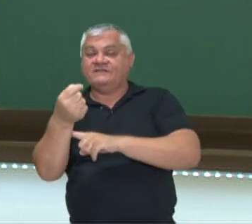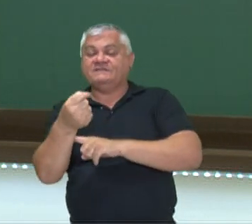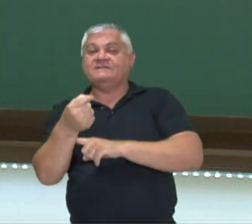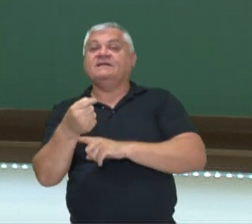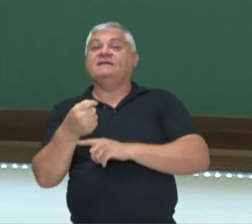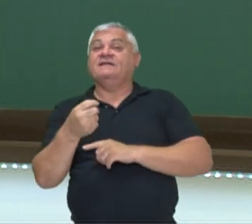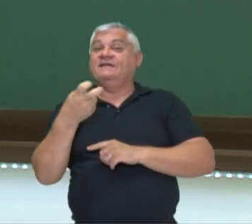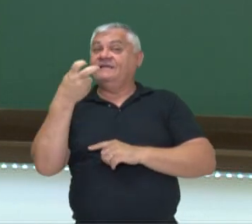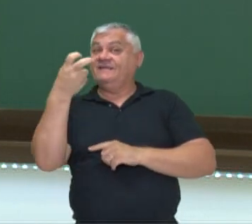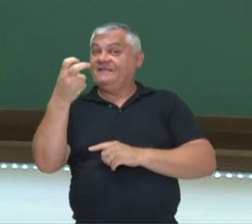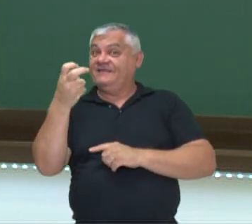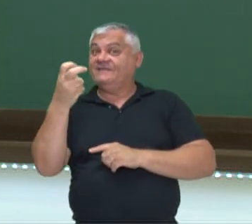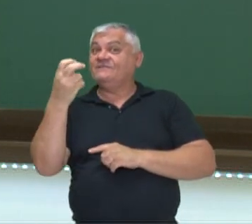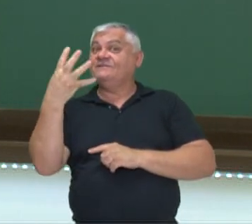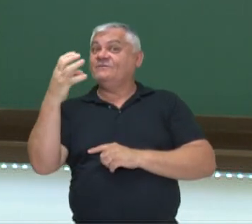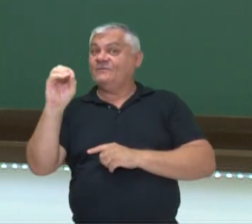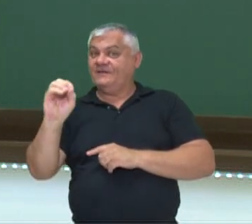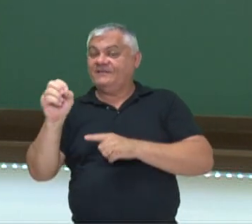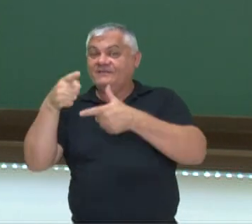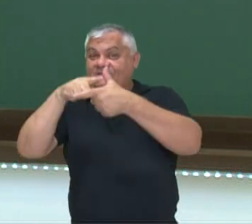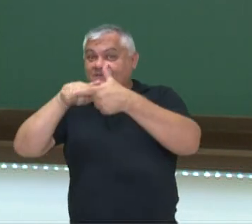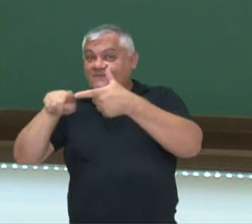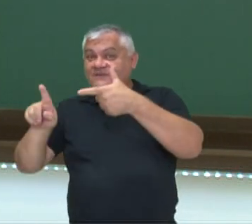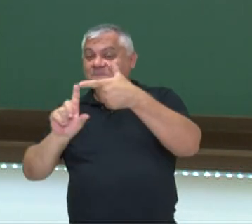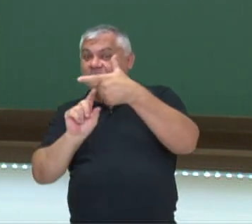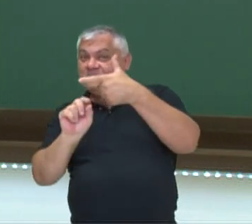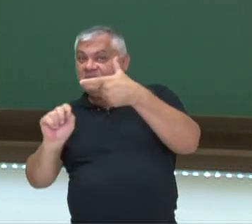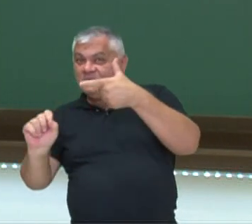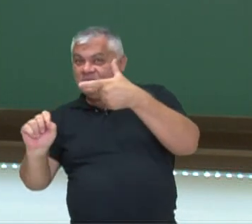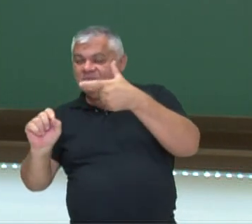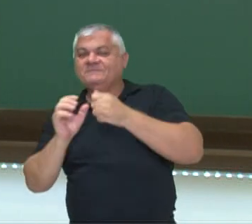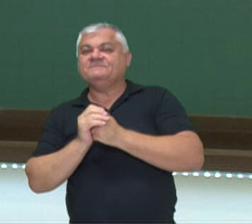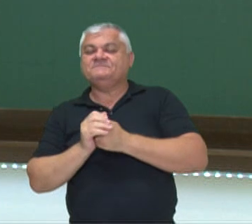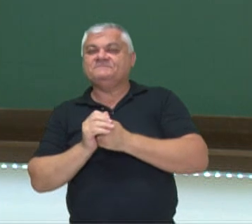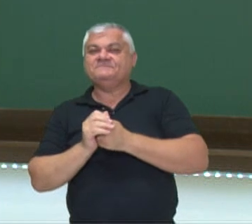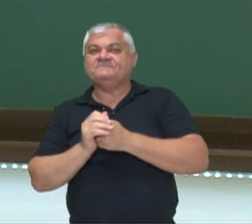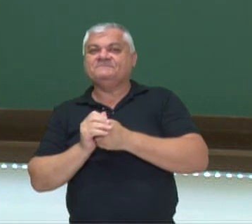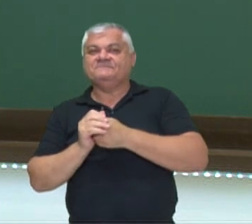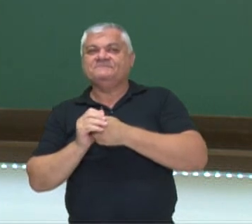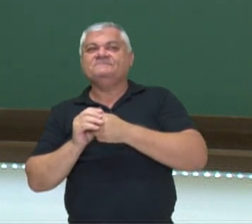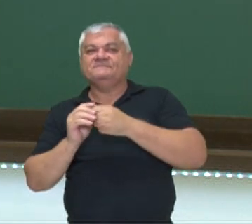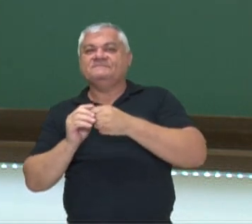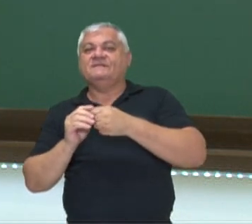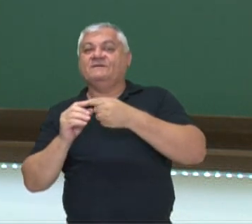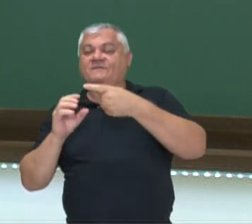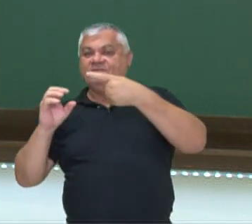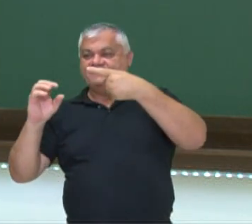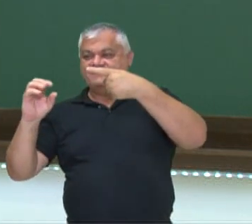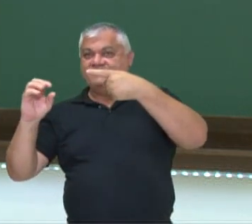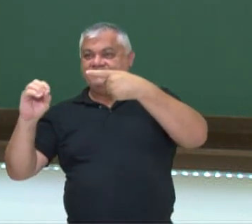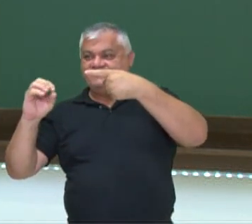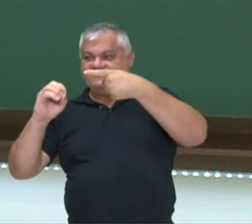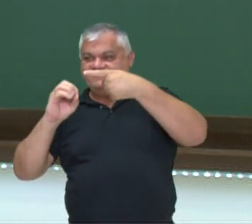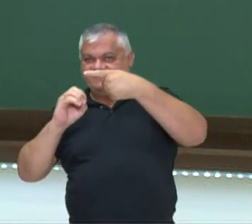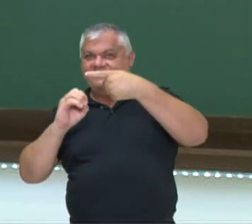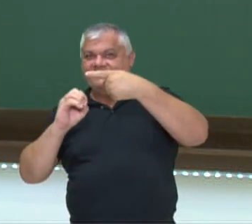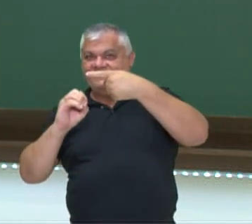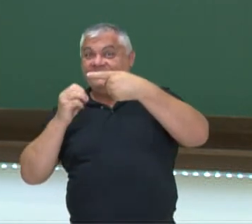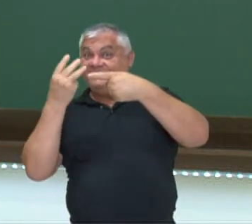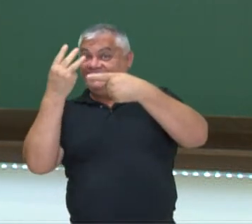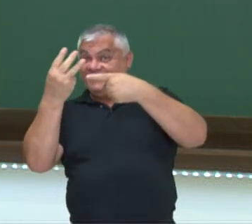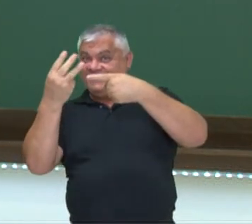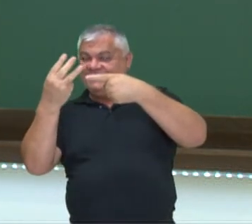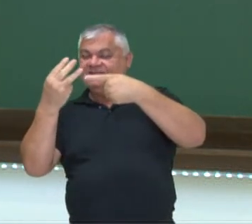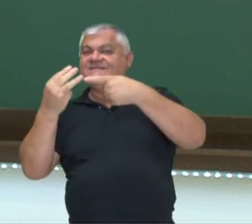540. Dividido por quanto? Por 1.000. Ou seja, contadas 3 casas da direita para a esquerda.